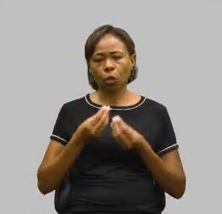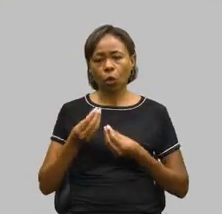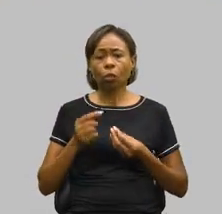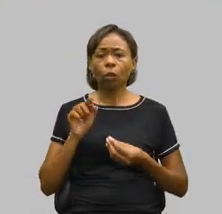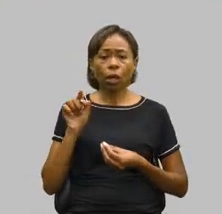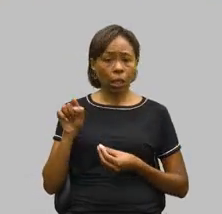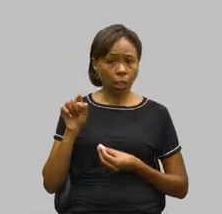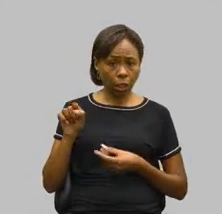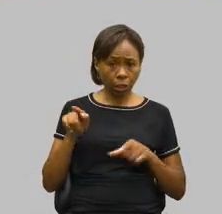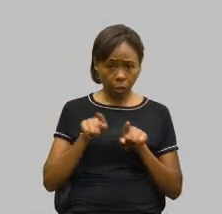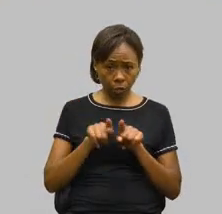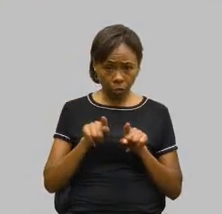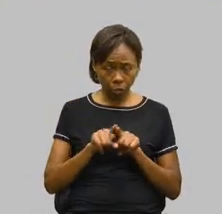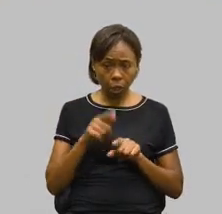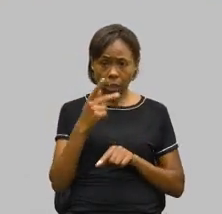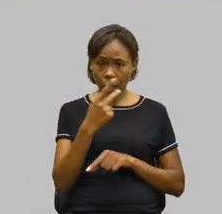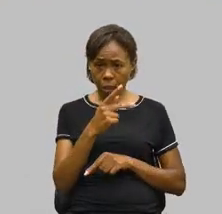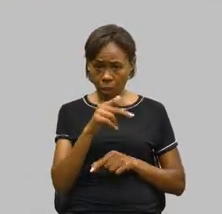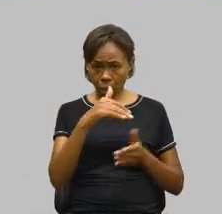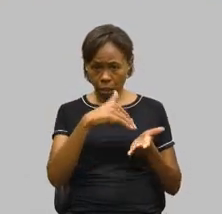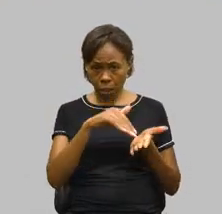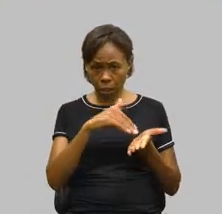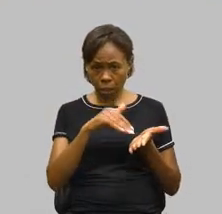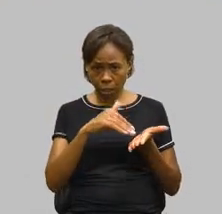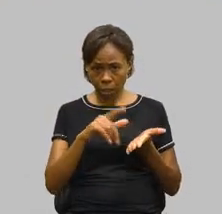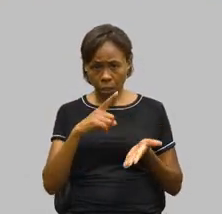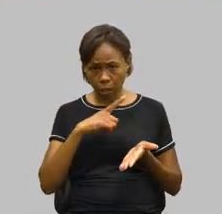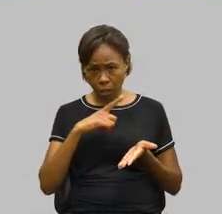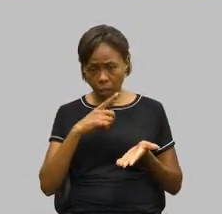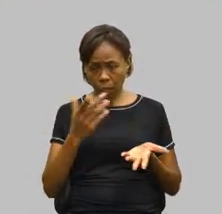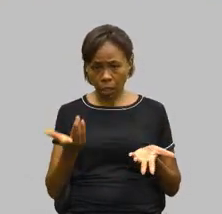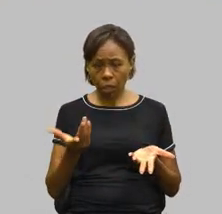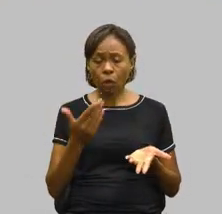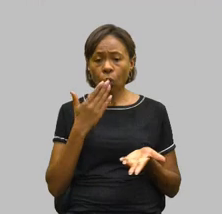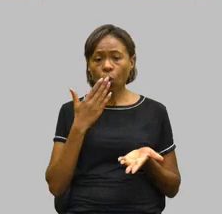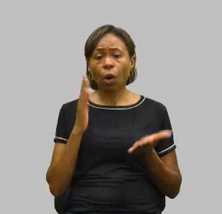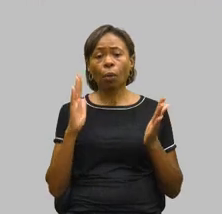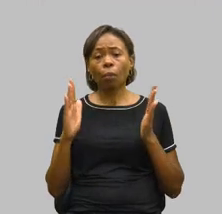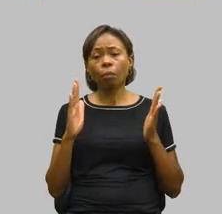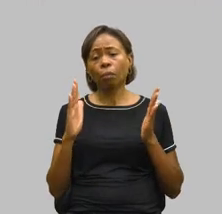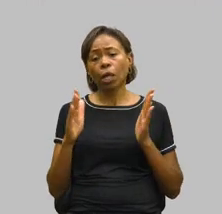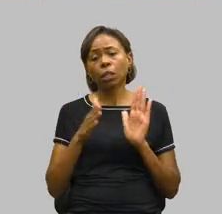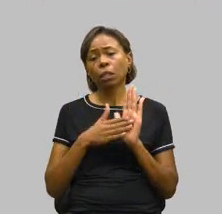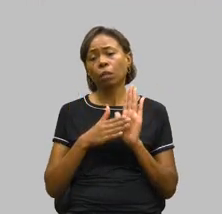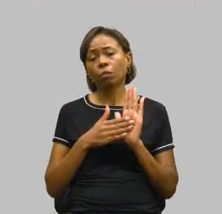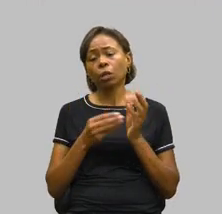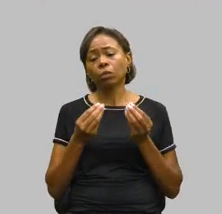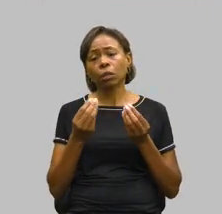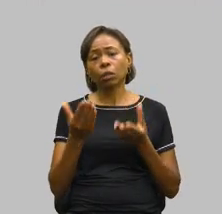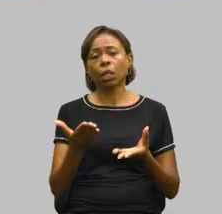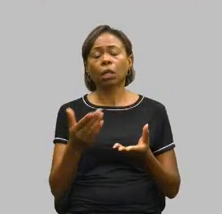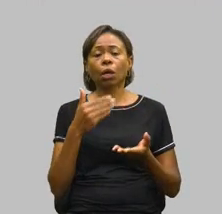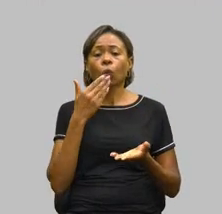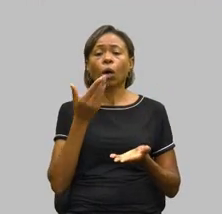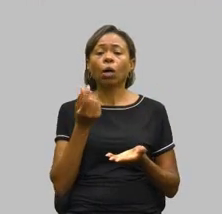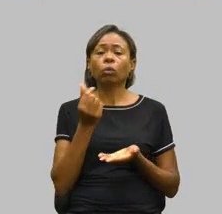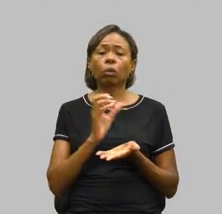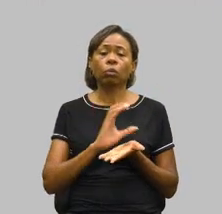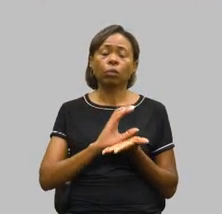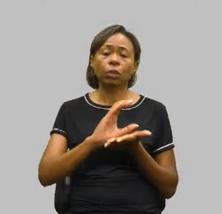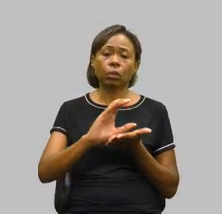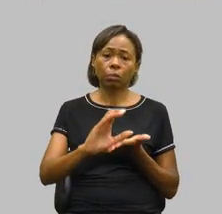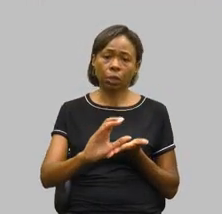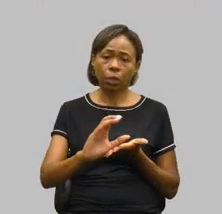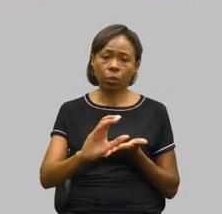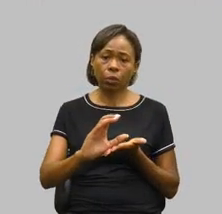centralidade da pauta da secretaria eh Qual que é o prazo paraa entrega desse plano e quais as ações e investimentos do Estado